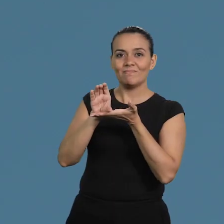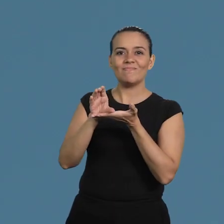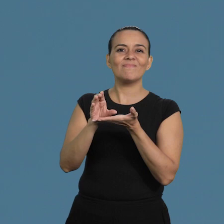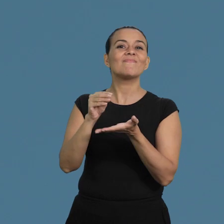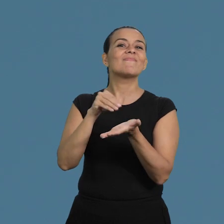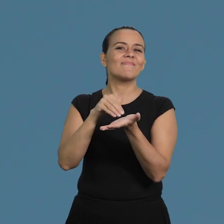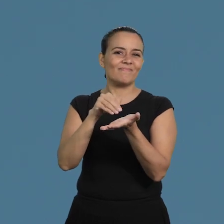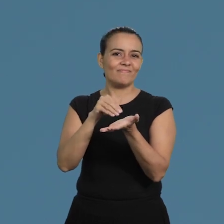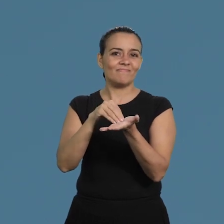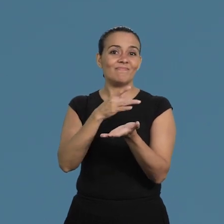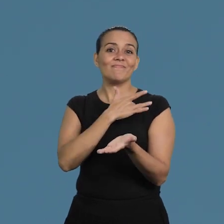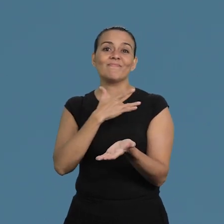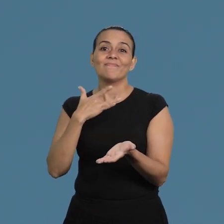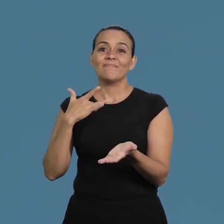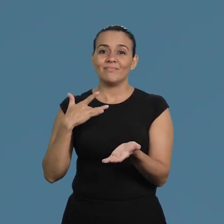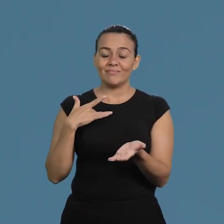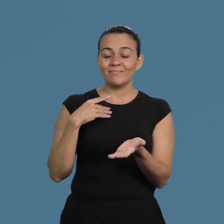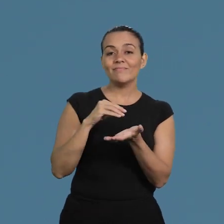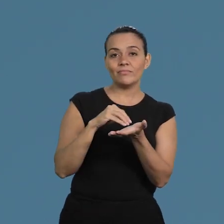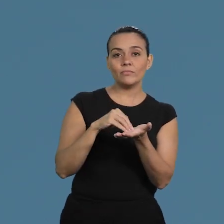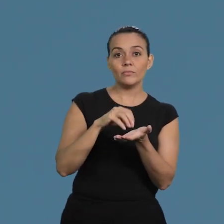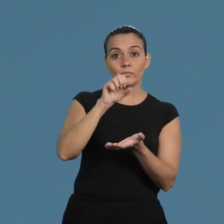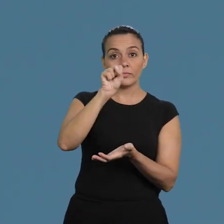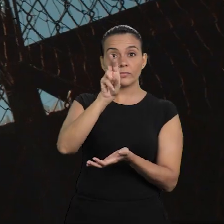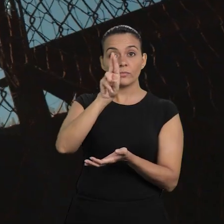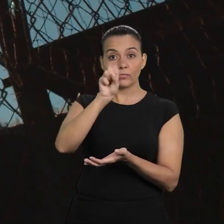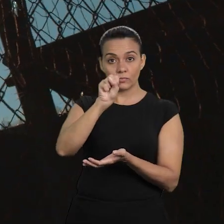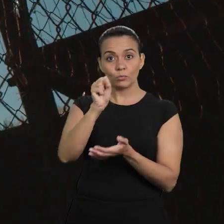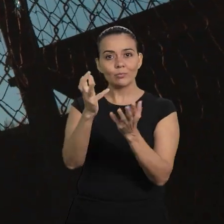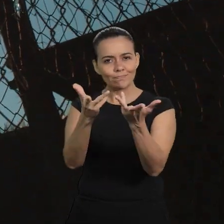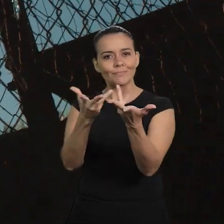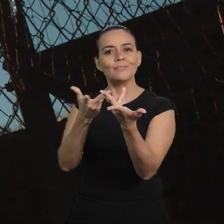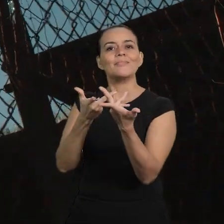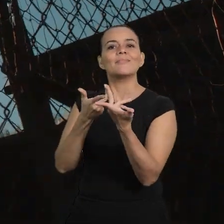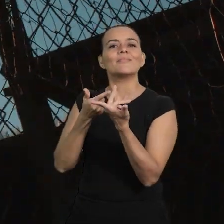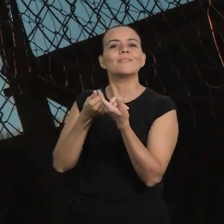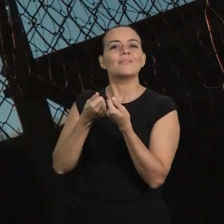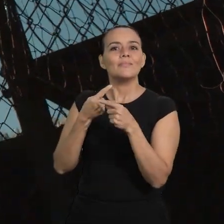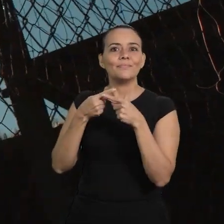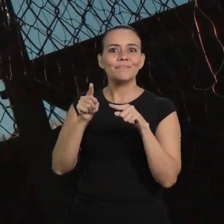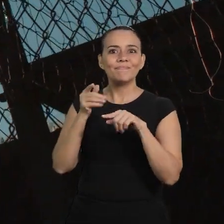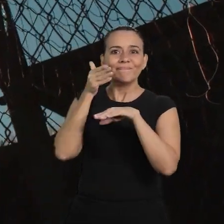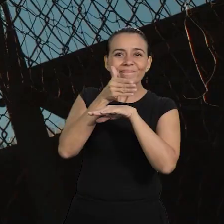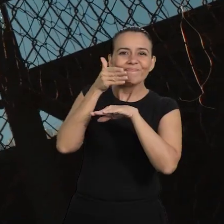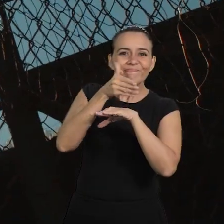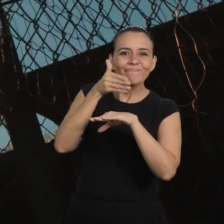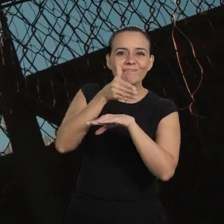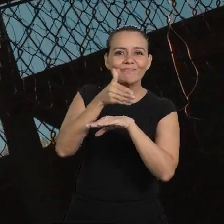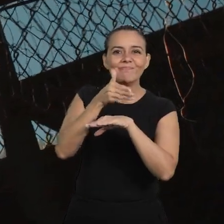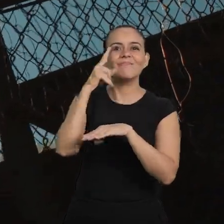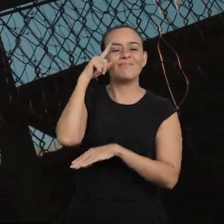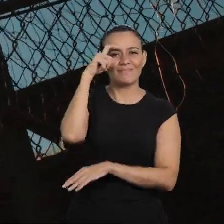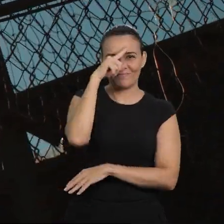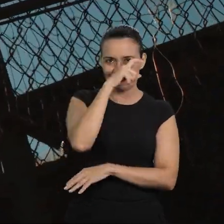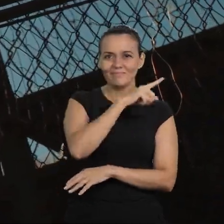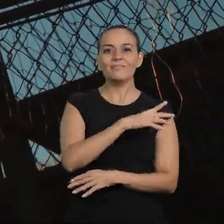na saúde, né? Por mais que a gente tenha um SUS maravilhoso, né? A gente vê essa questão do acesso à